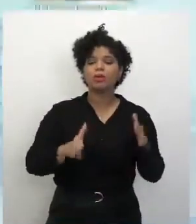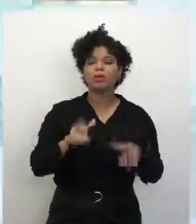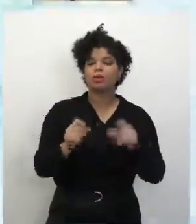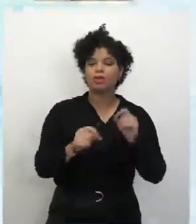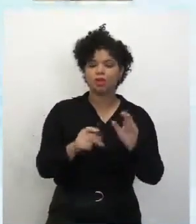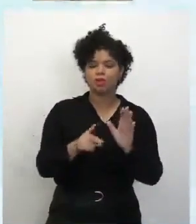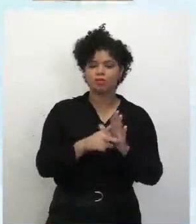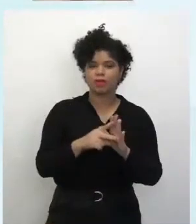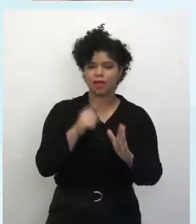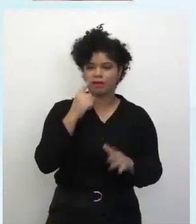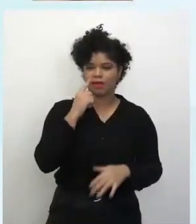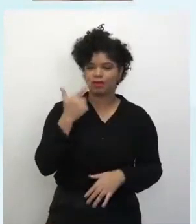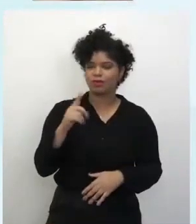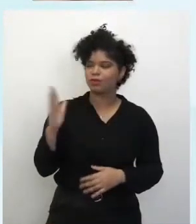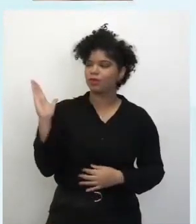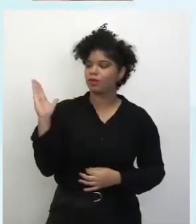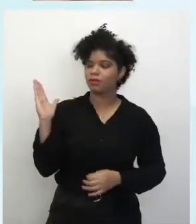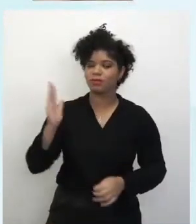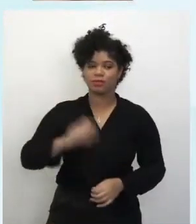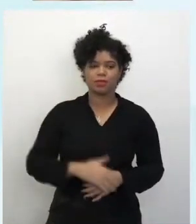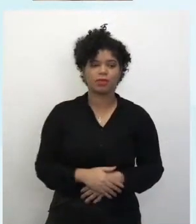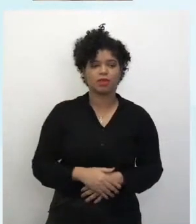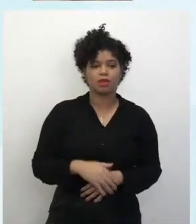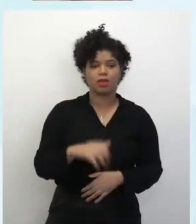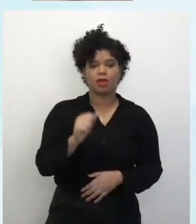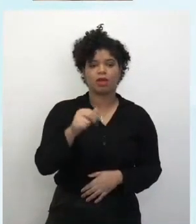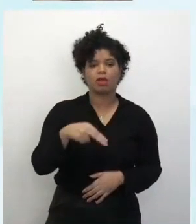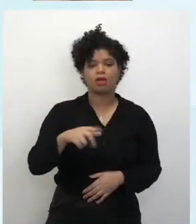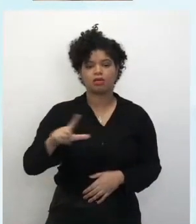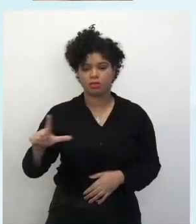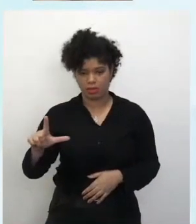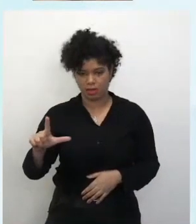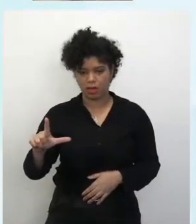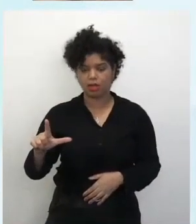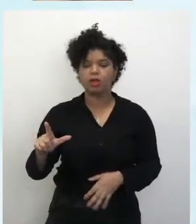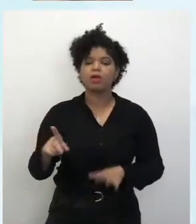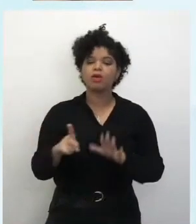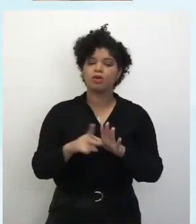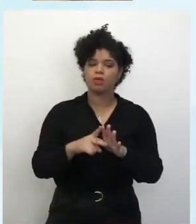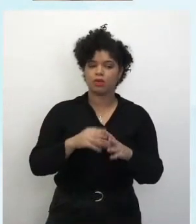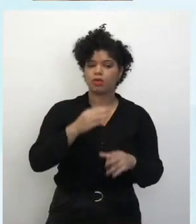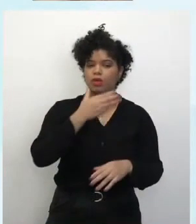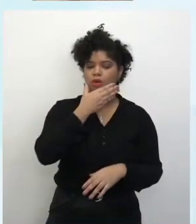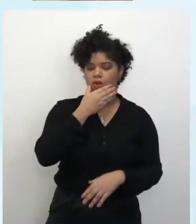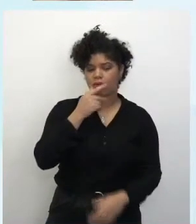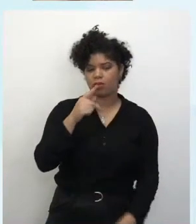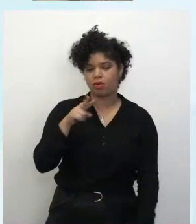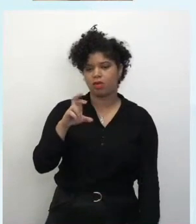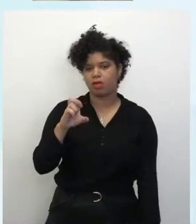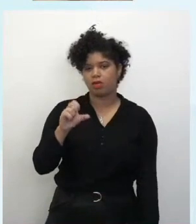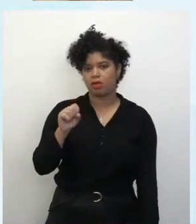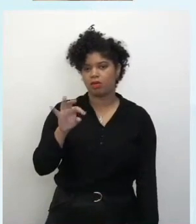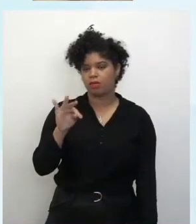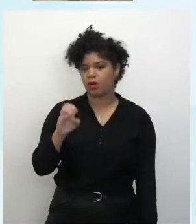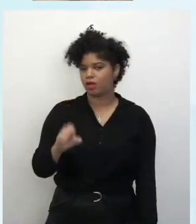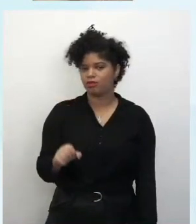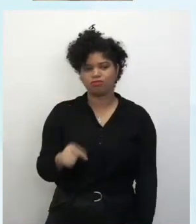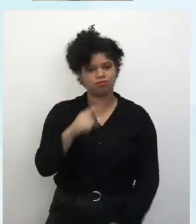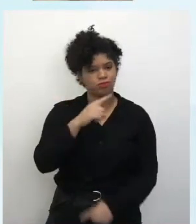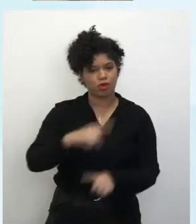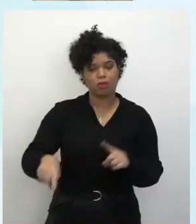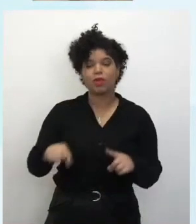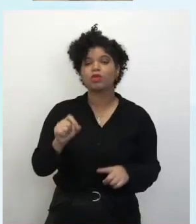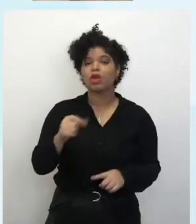vamos voltar para o LED a Ariele A Aliança Nacional Libertadora ela é proibida pelo Vargas